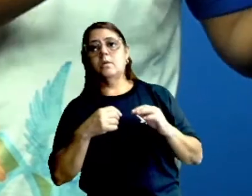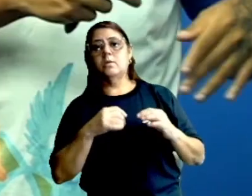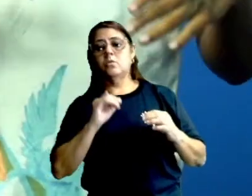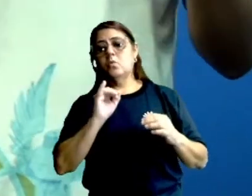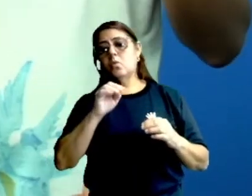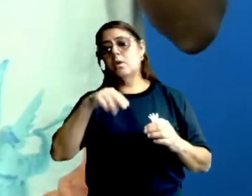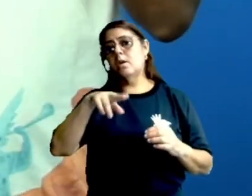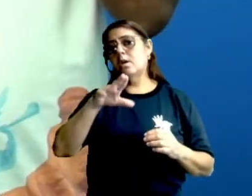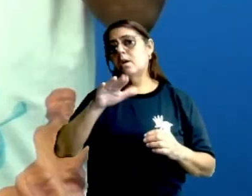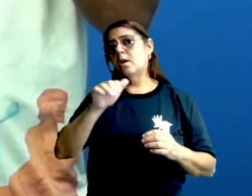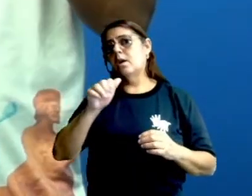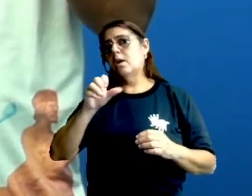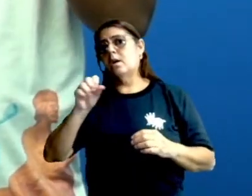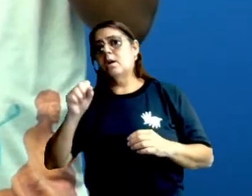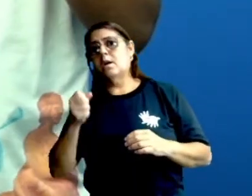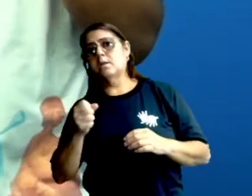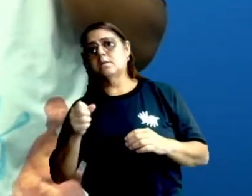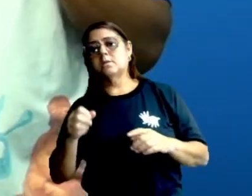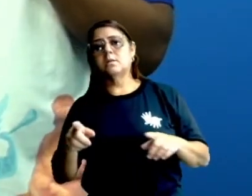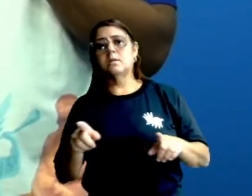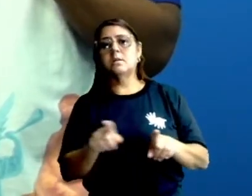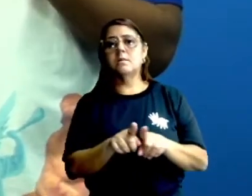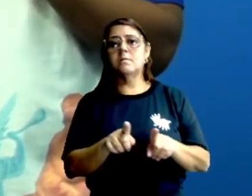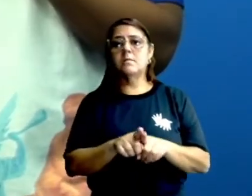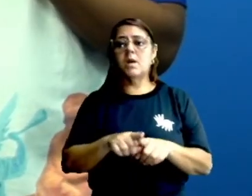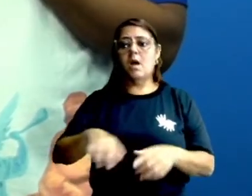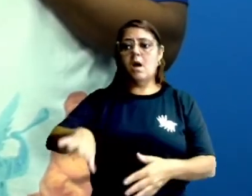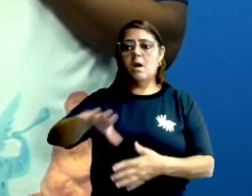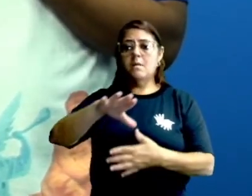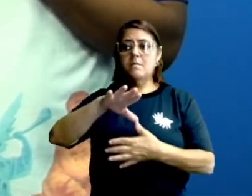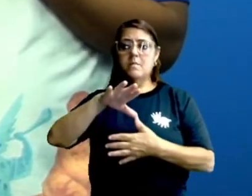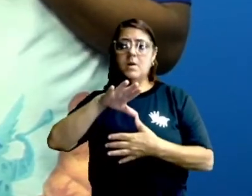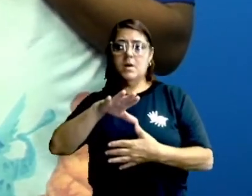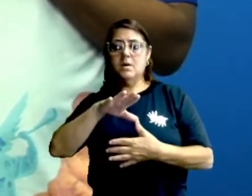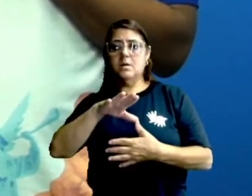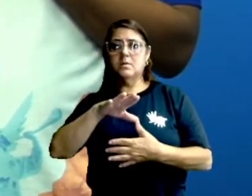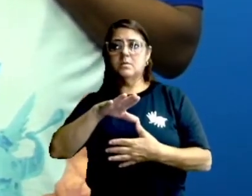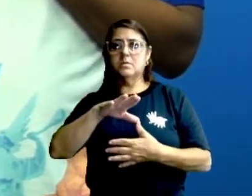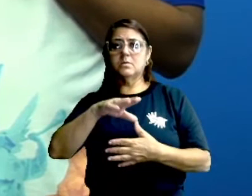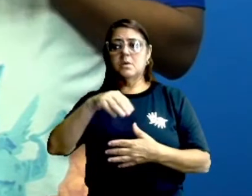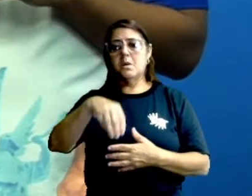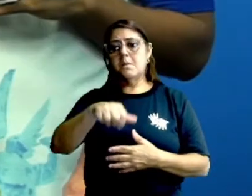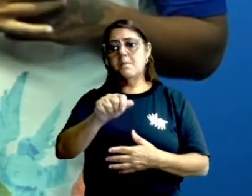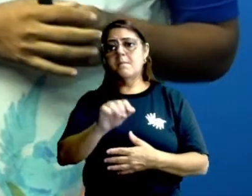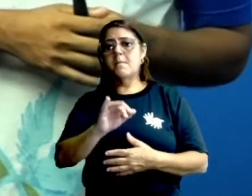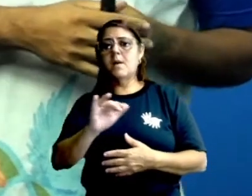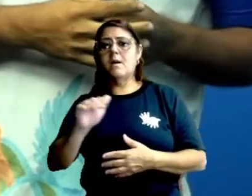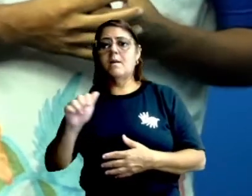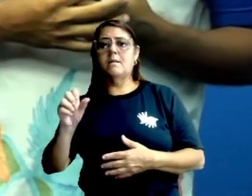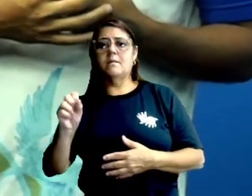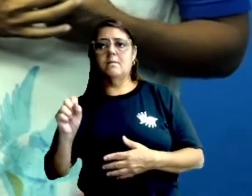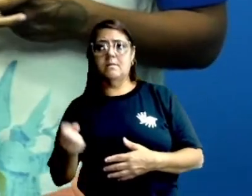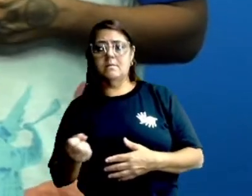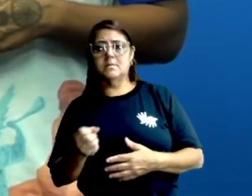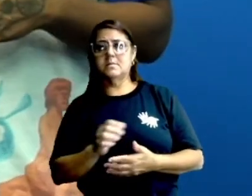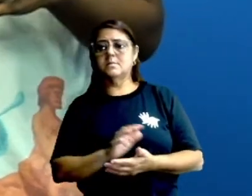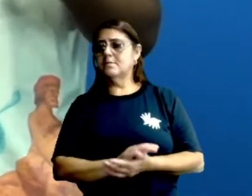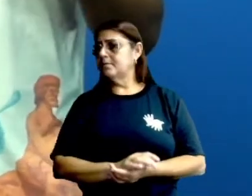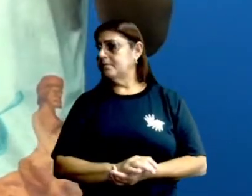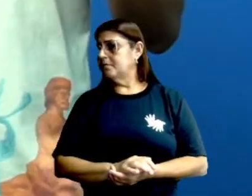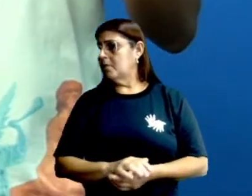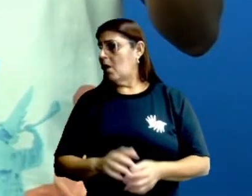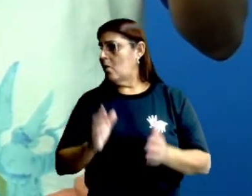os Incas, quanto na região da Mesoamérica, que é onde ficam os Aztecas e os Maias, tá? Então,